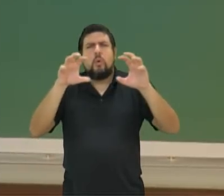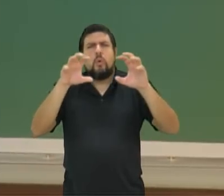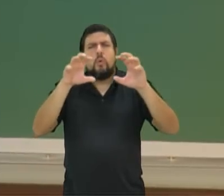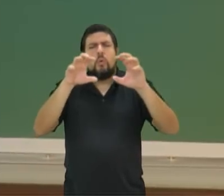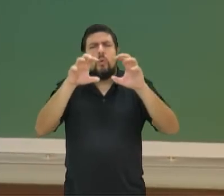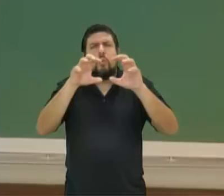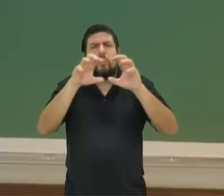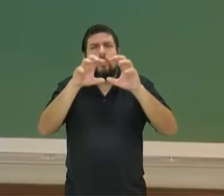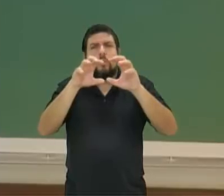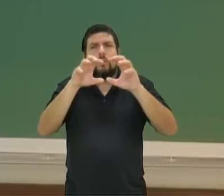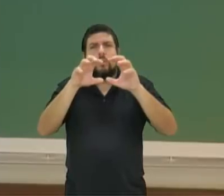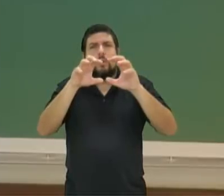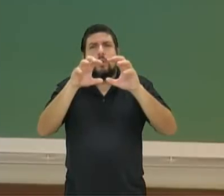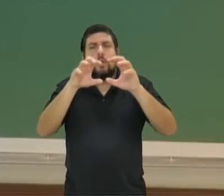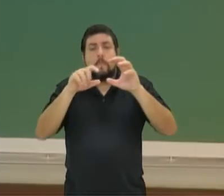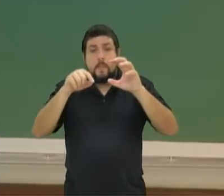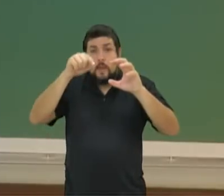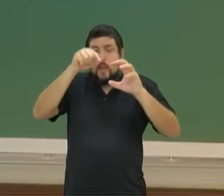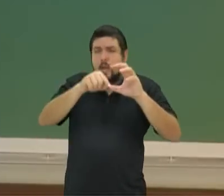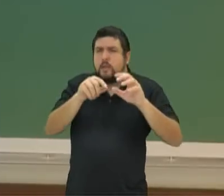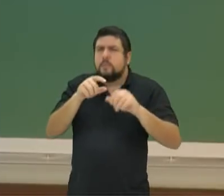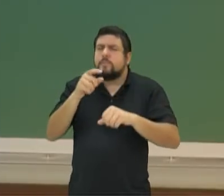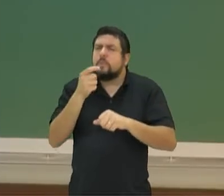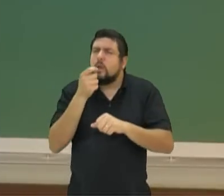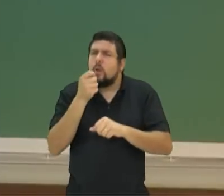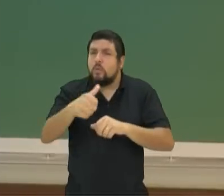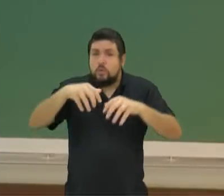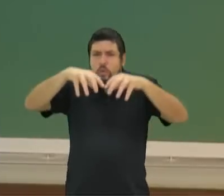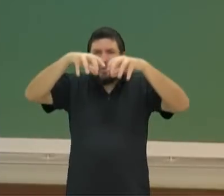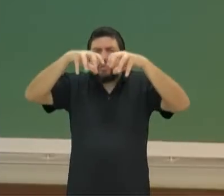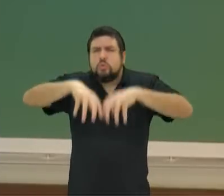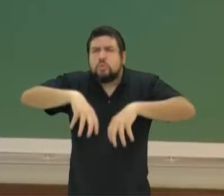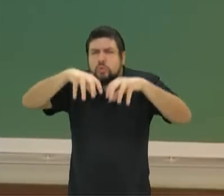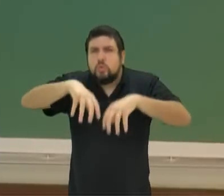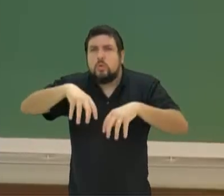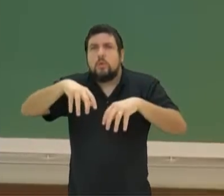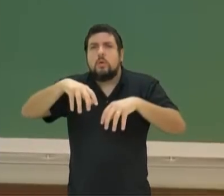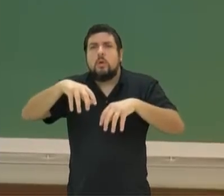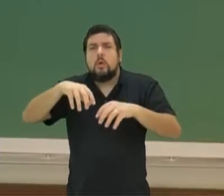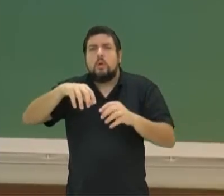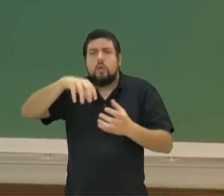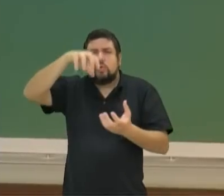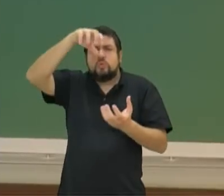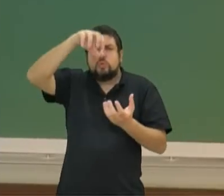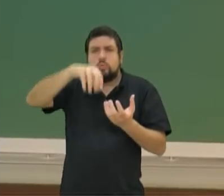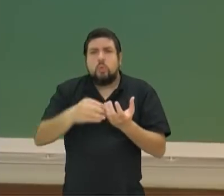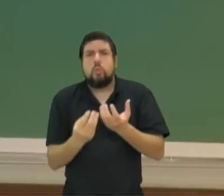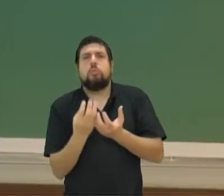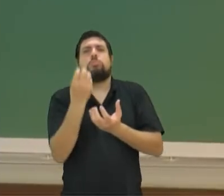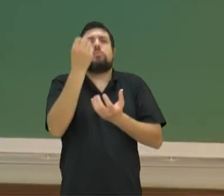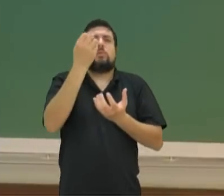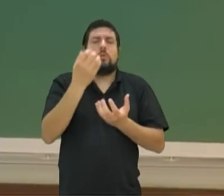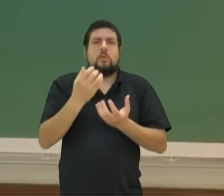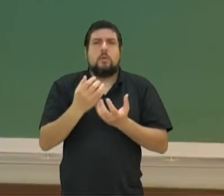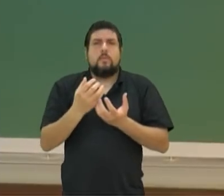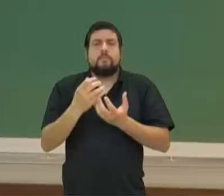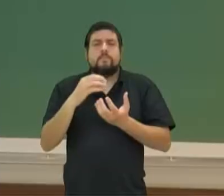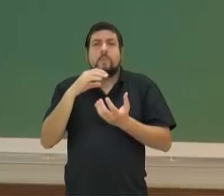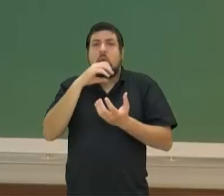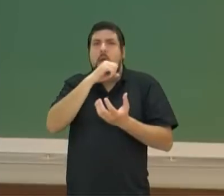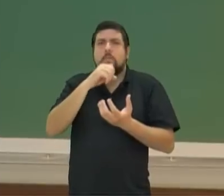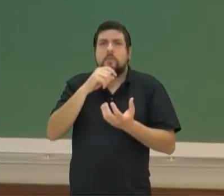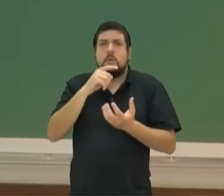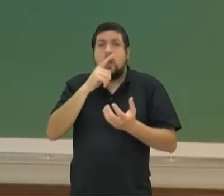e quando essa água ia precipitar, que ia chover, ela acabava evaporando de novo. Então era um processo onde a água